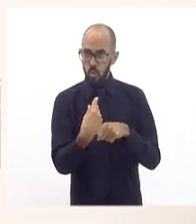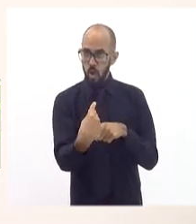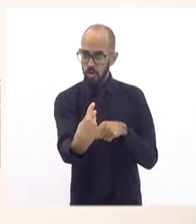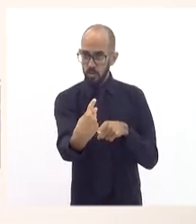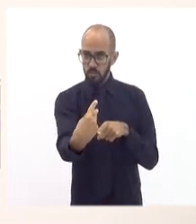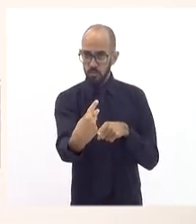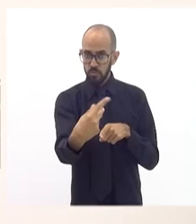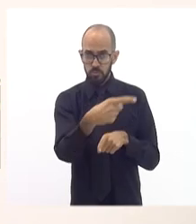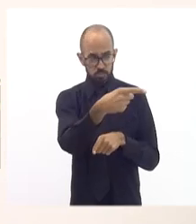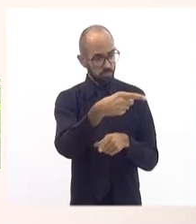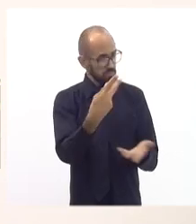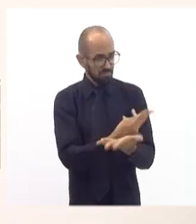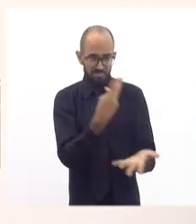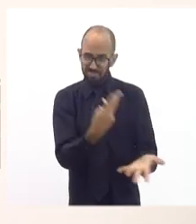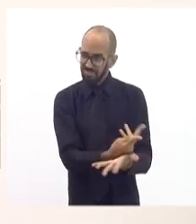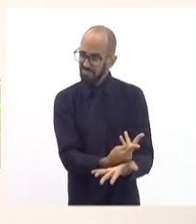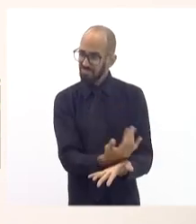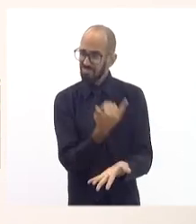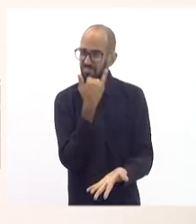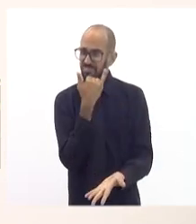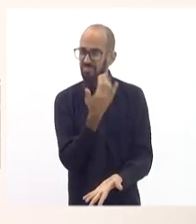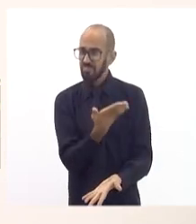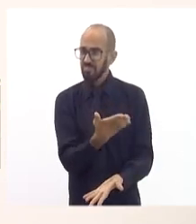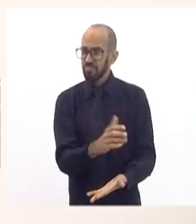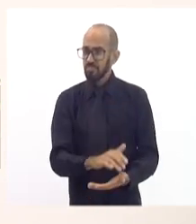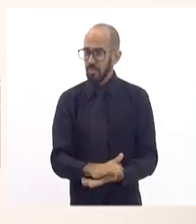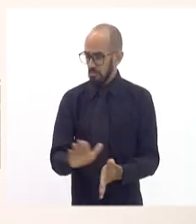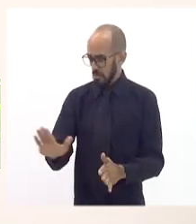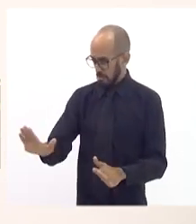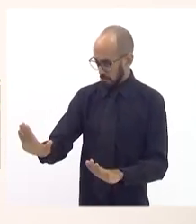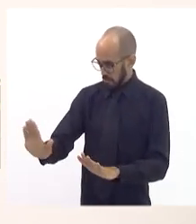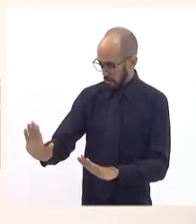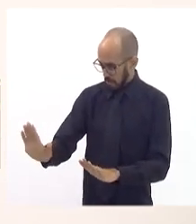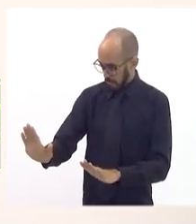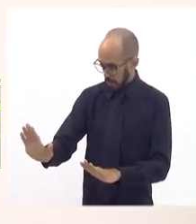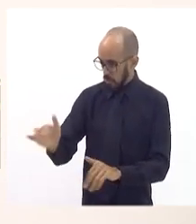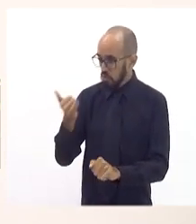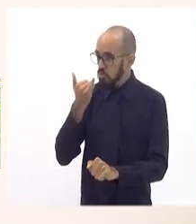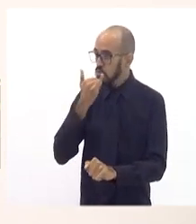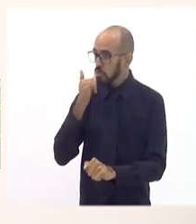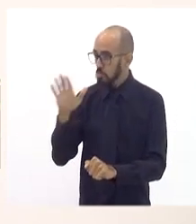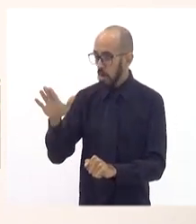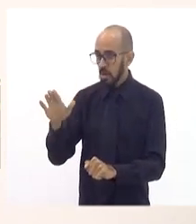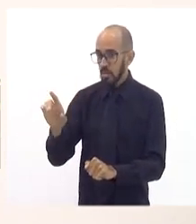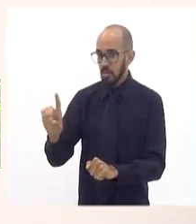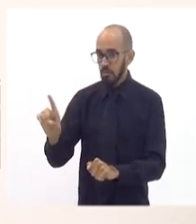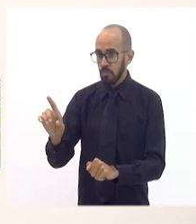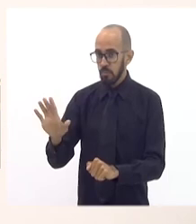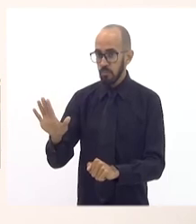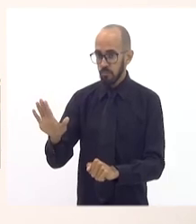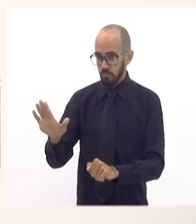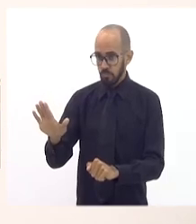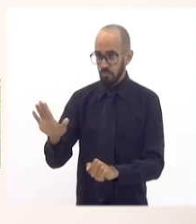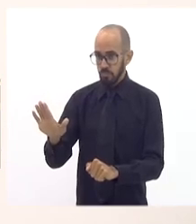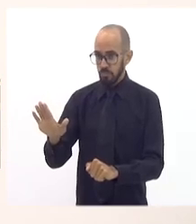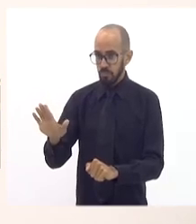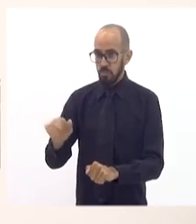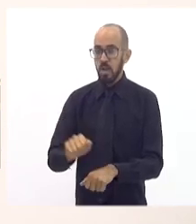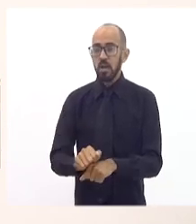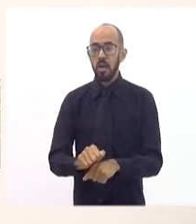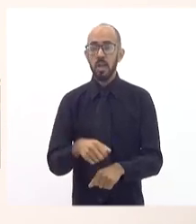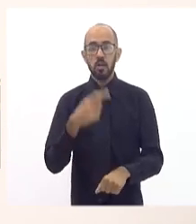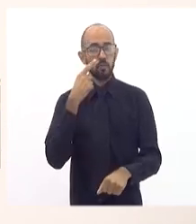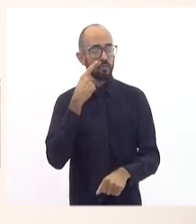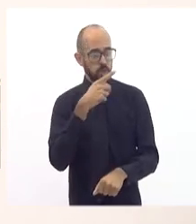completamente errado o senhor tá completa meu gente viu só vamos deixar bem e vamos deixar eu vi o presidente do